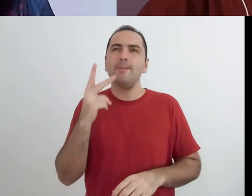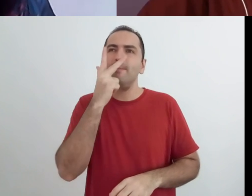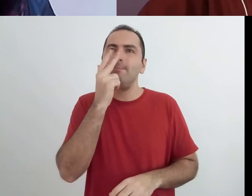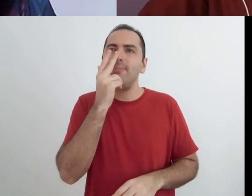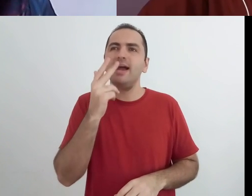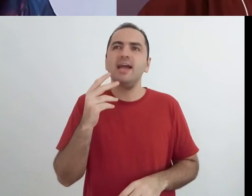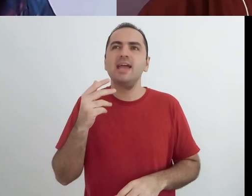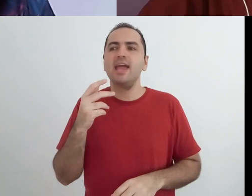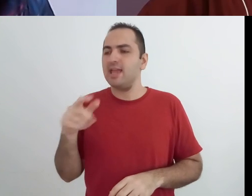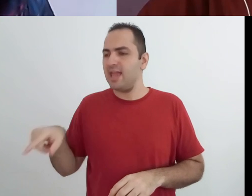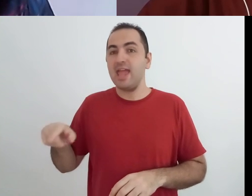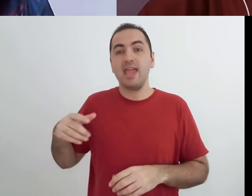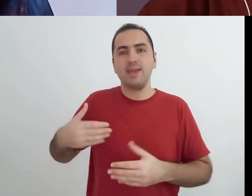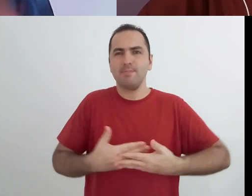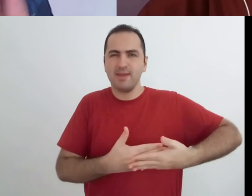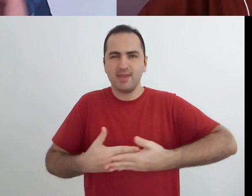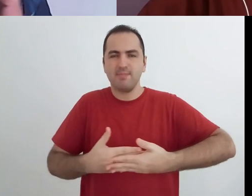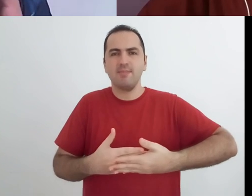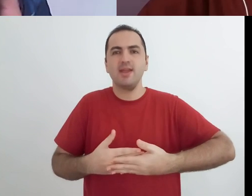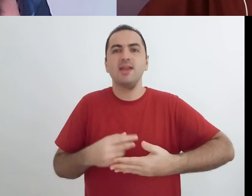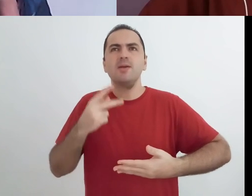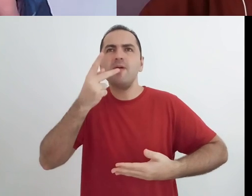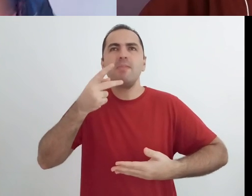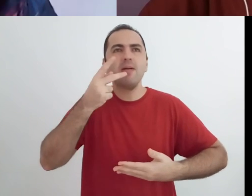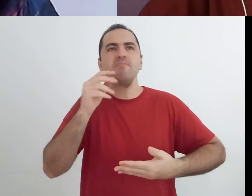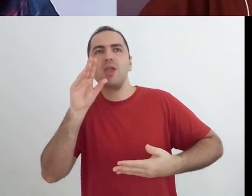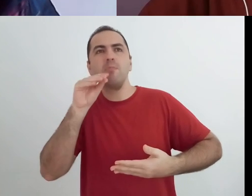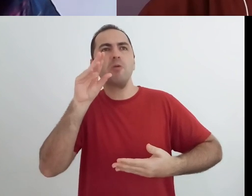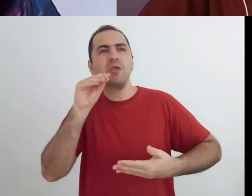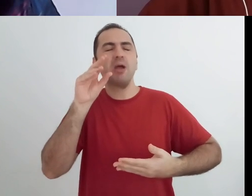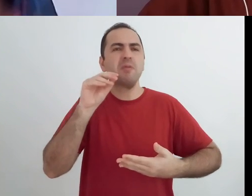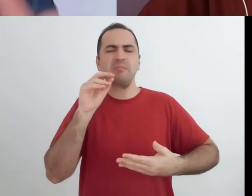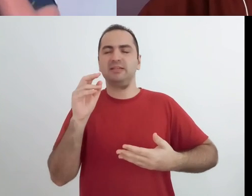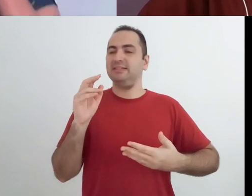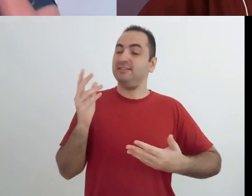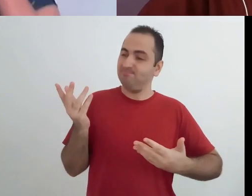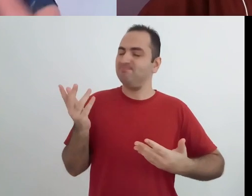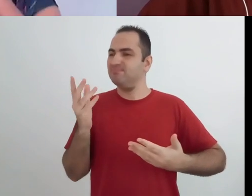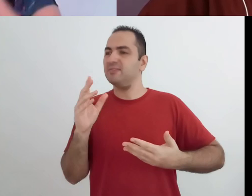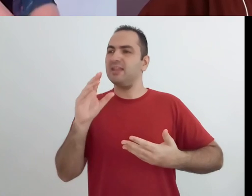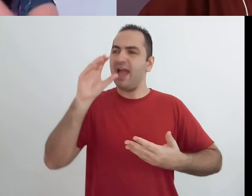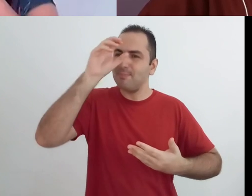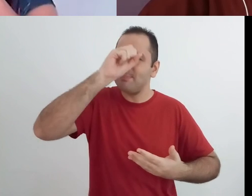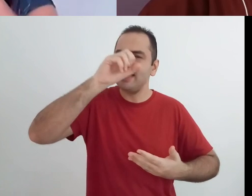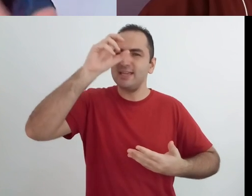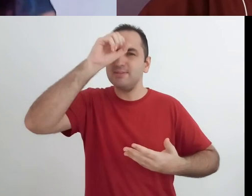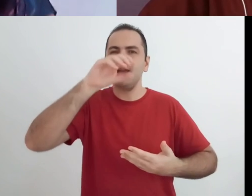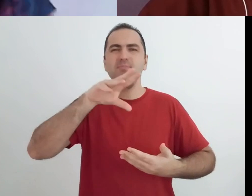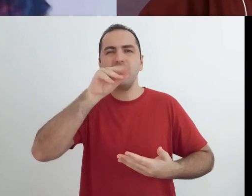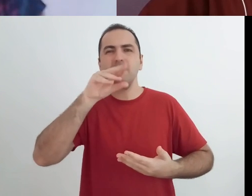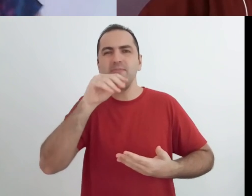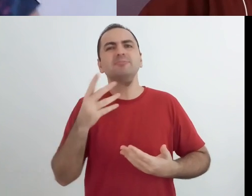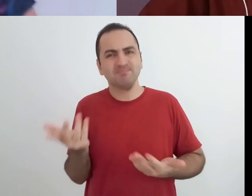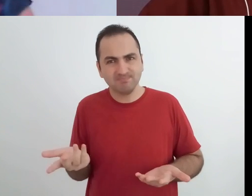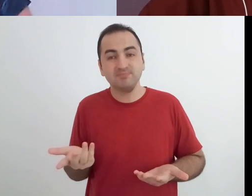balbuciar, o surdo também faz, mas ele faz com a mão. Você vai lá e mamãe. A criança não